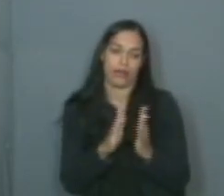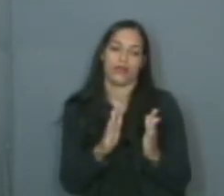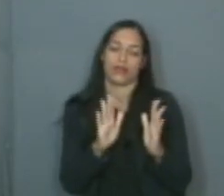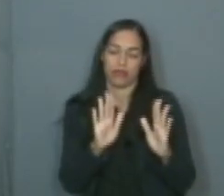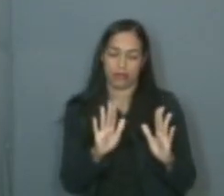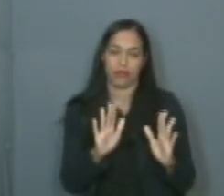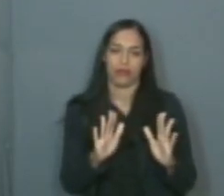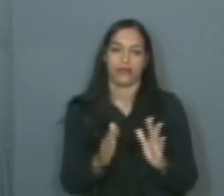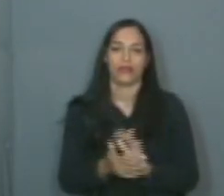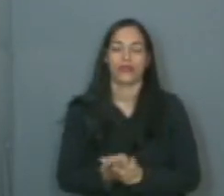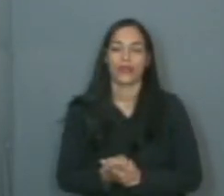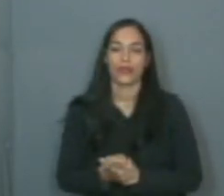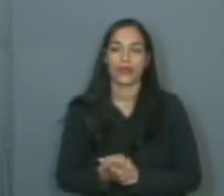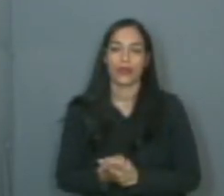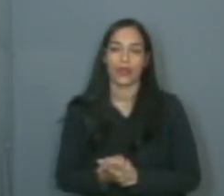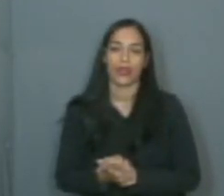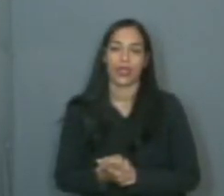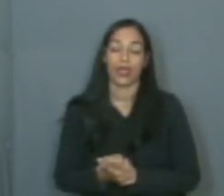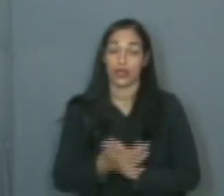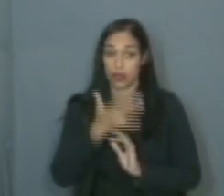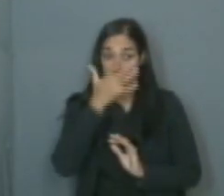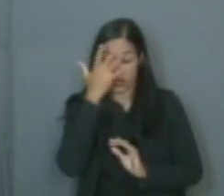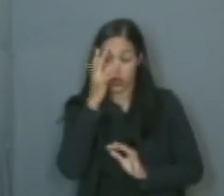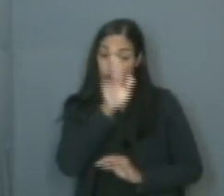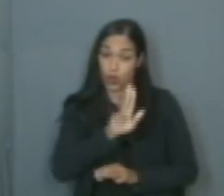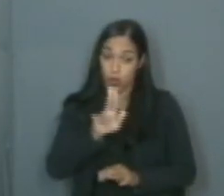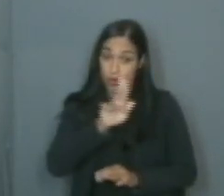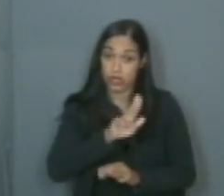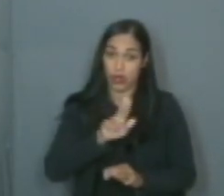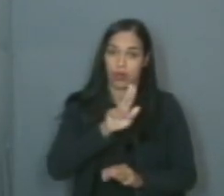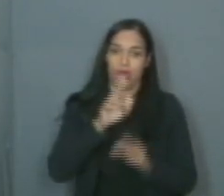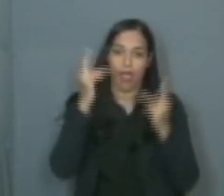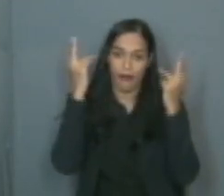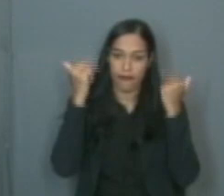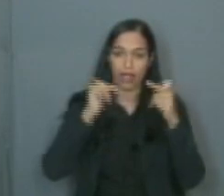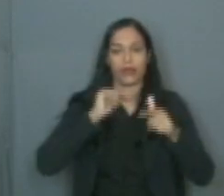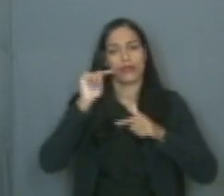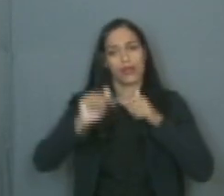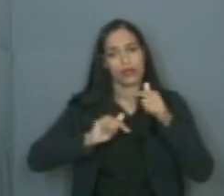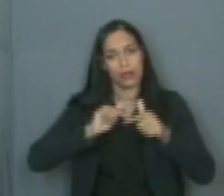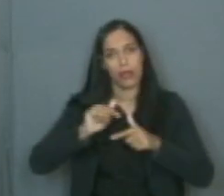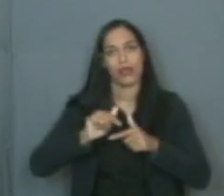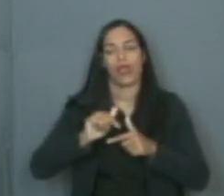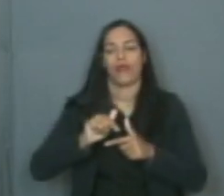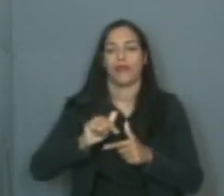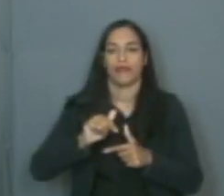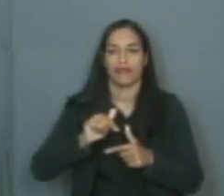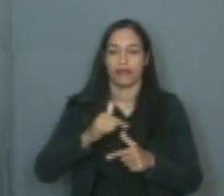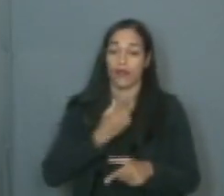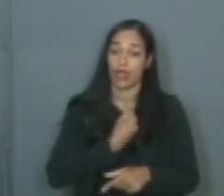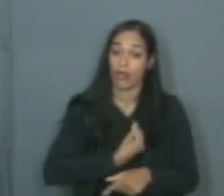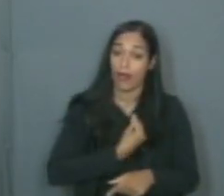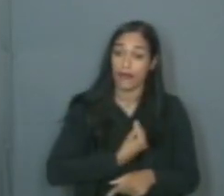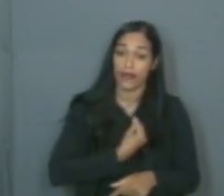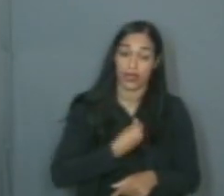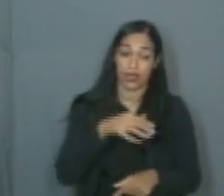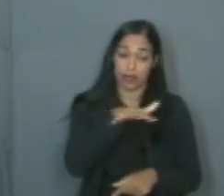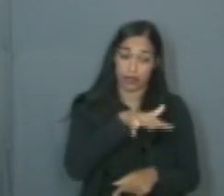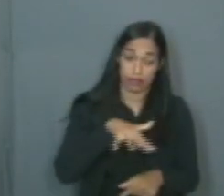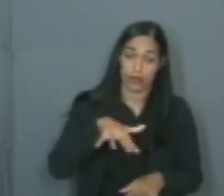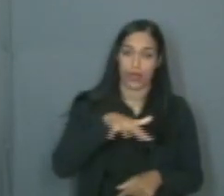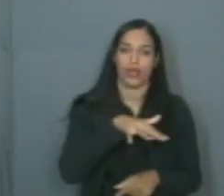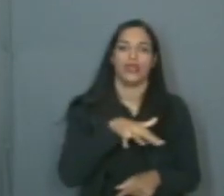usam os animais para trabalhar. Aquilo ali faz parte da vida deles e muitos